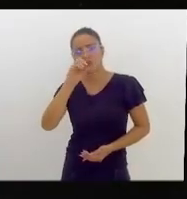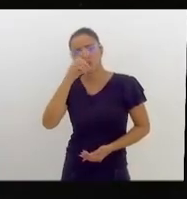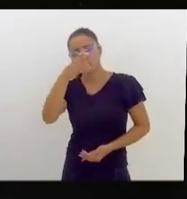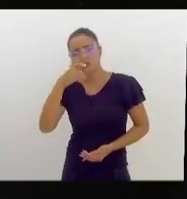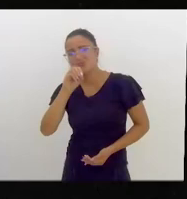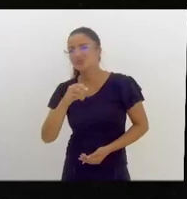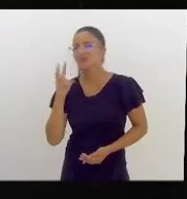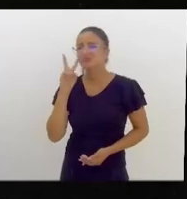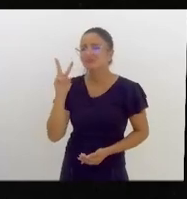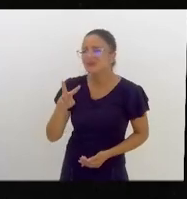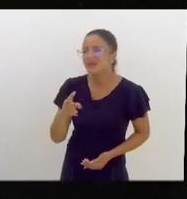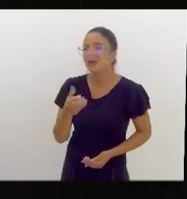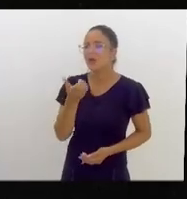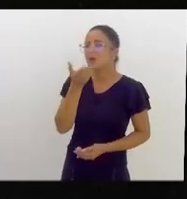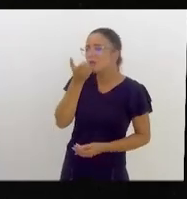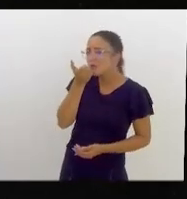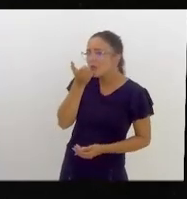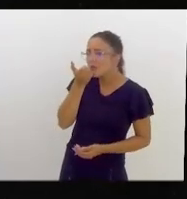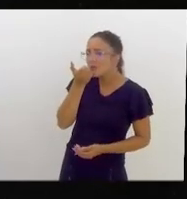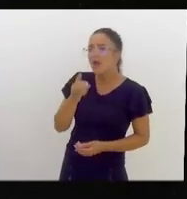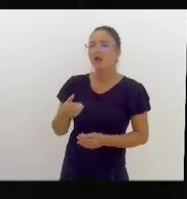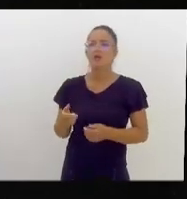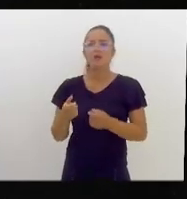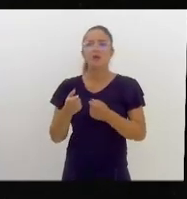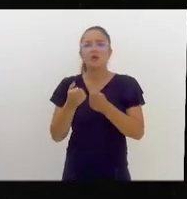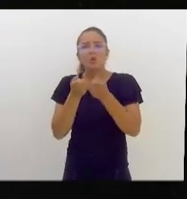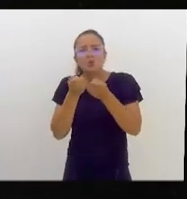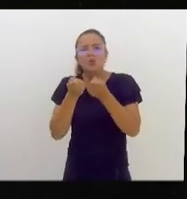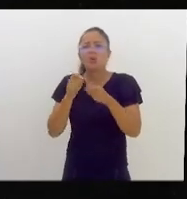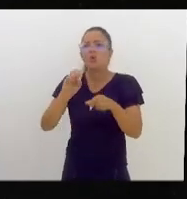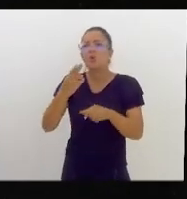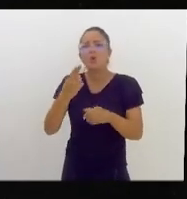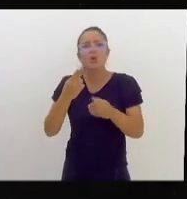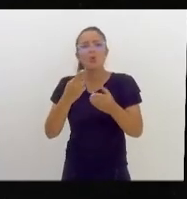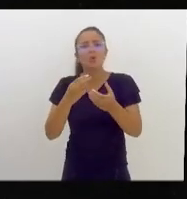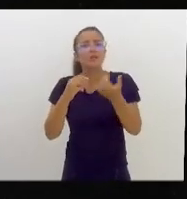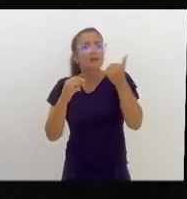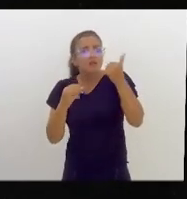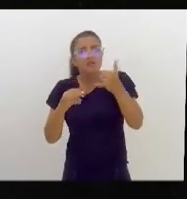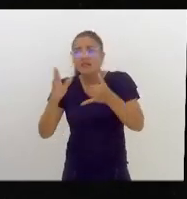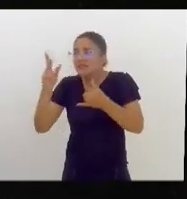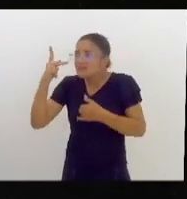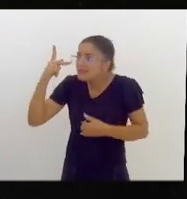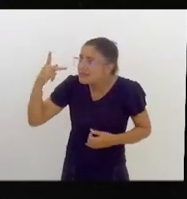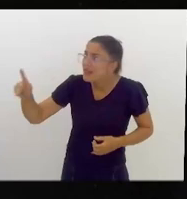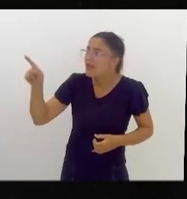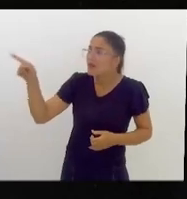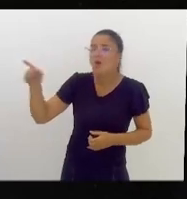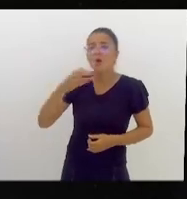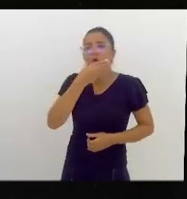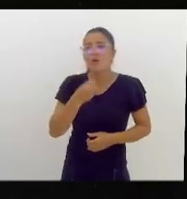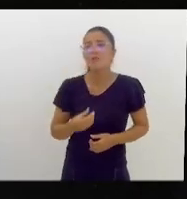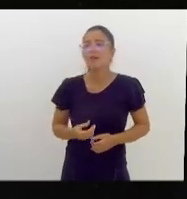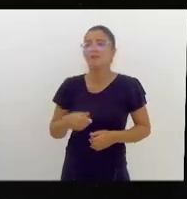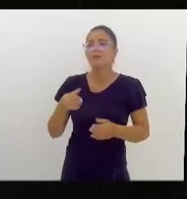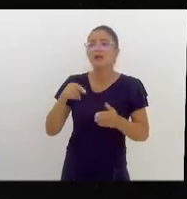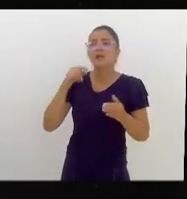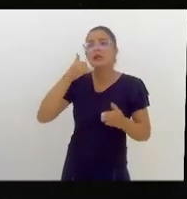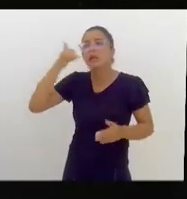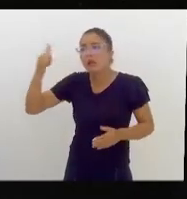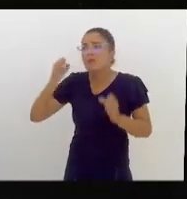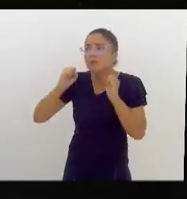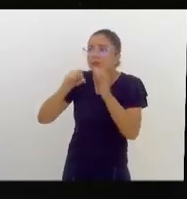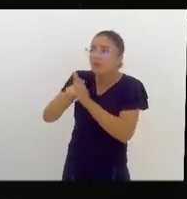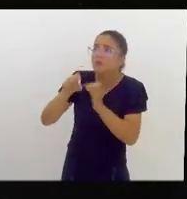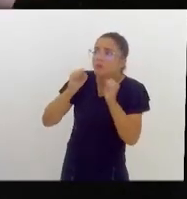controle havia rádio, ou então havia telefone celular do maquinista, que ligava para saber se já poderia sair de uma estação para